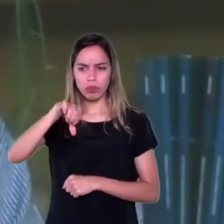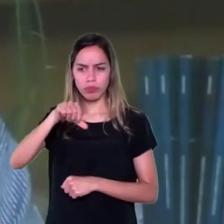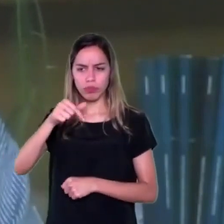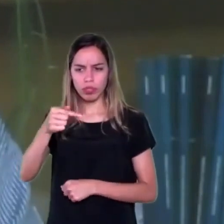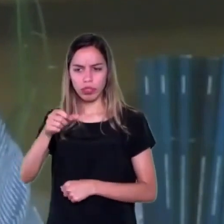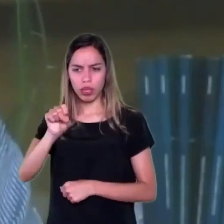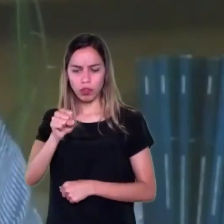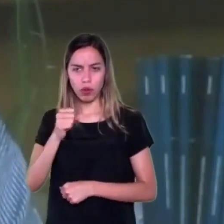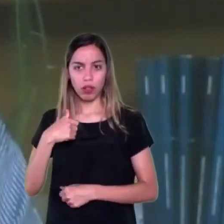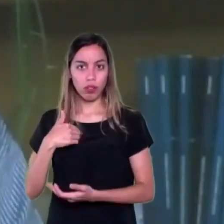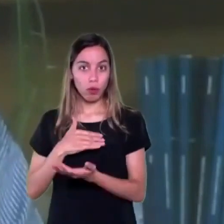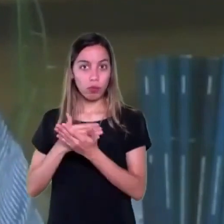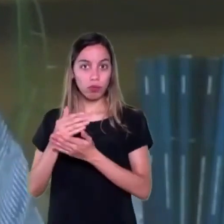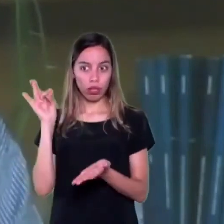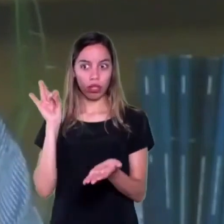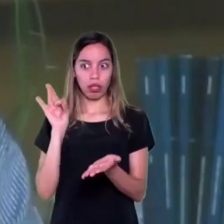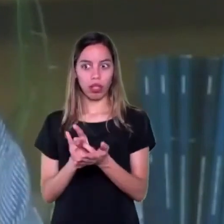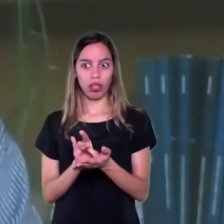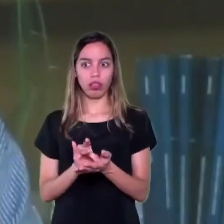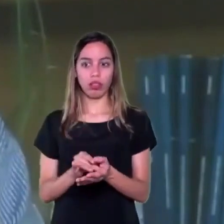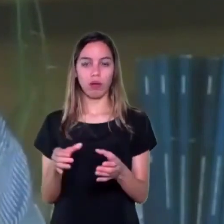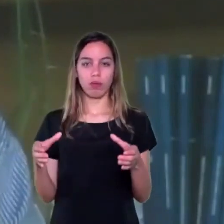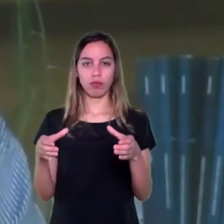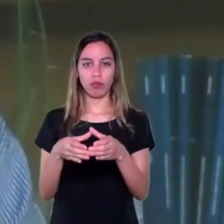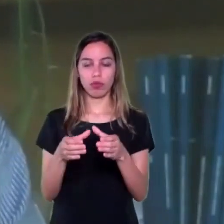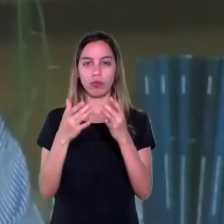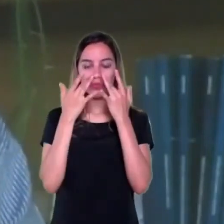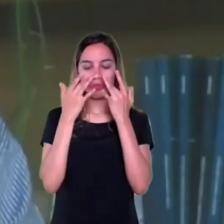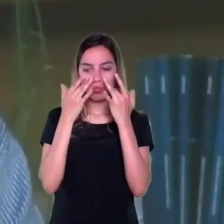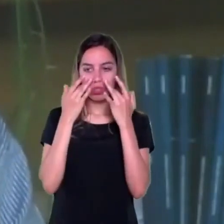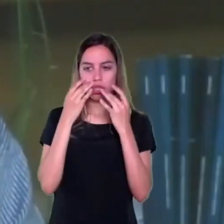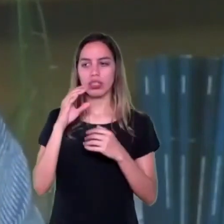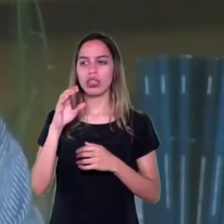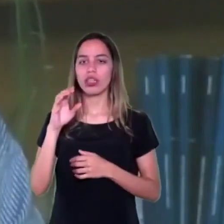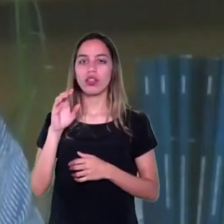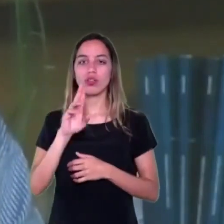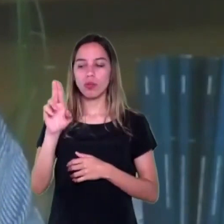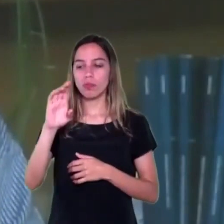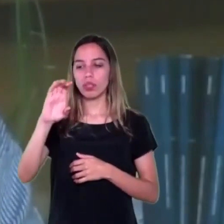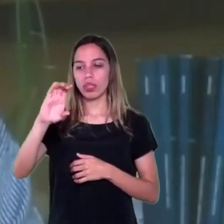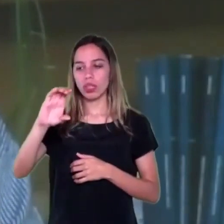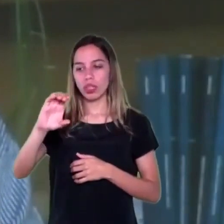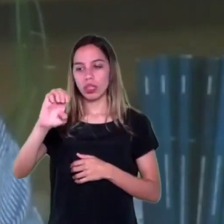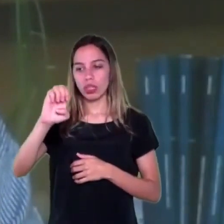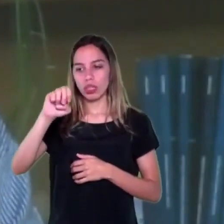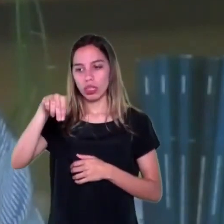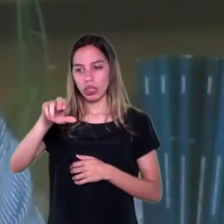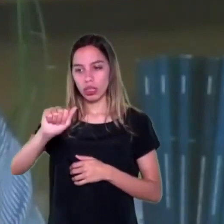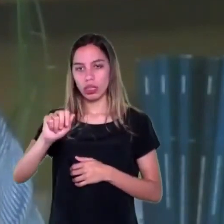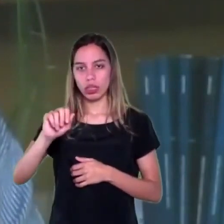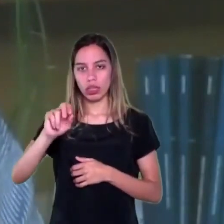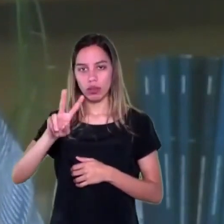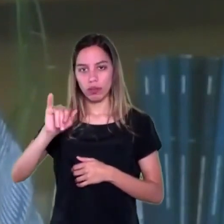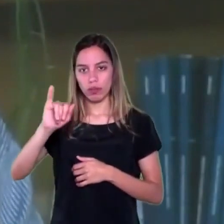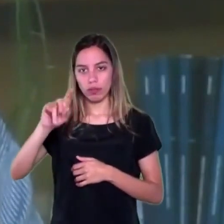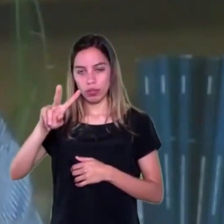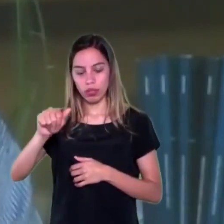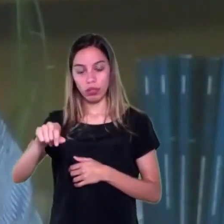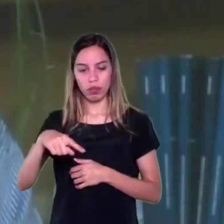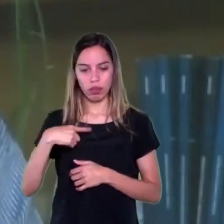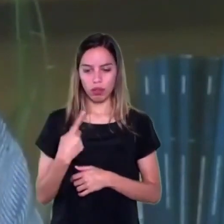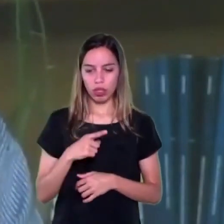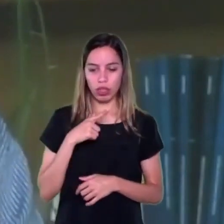grupo de teatro, chamava Cena Viva, e nós tivemos a oportunidade de ensaiar